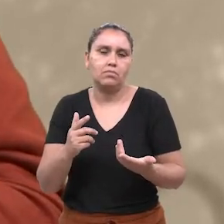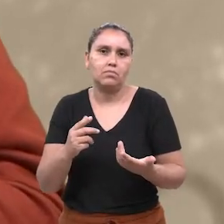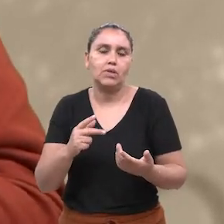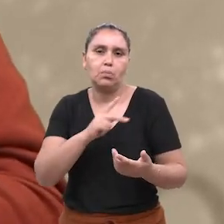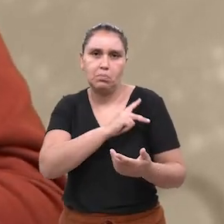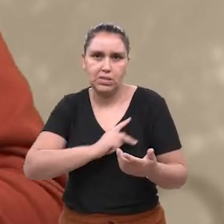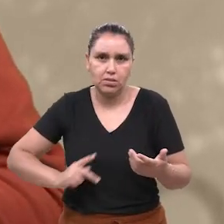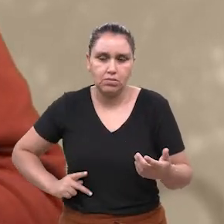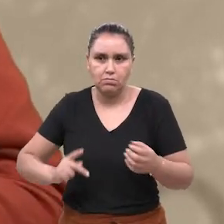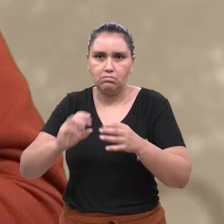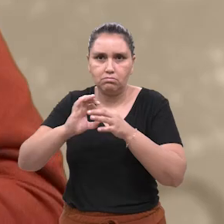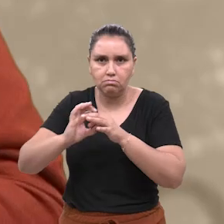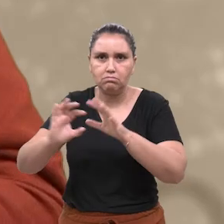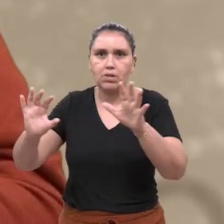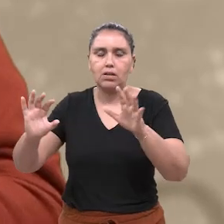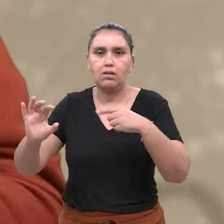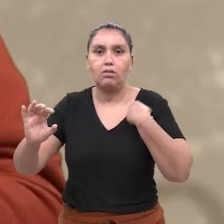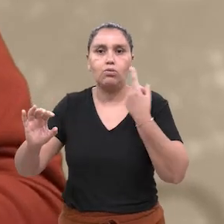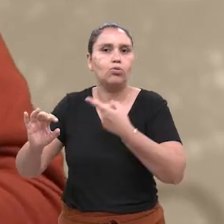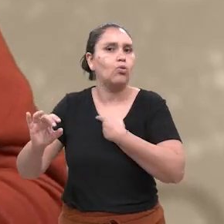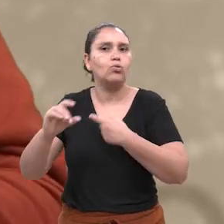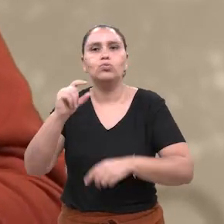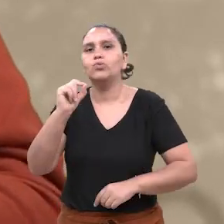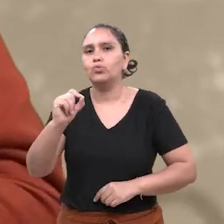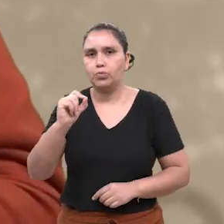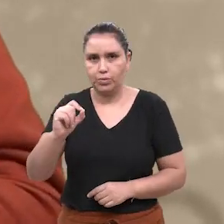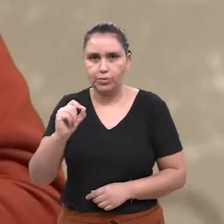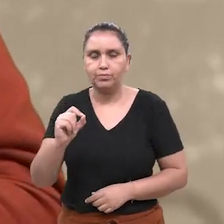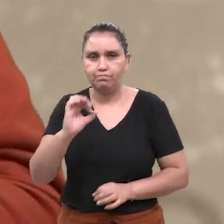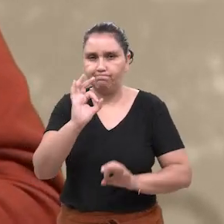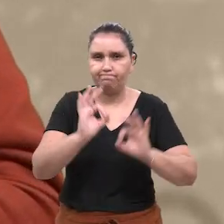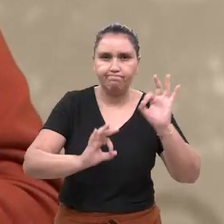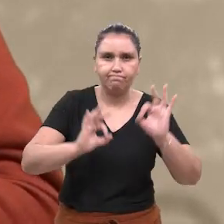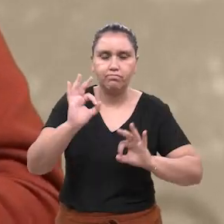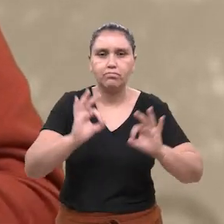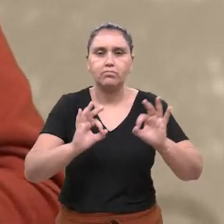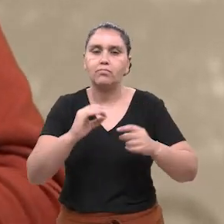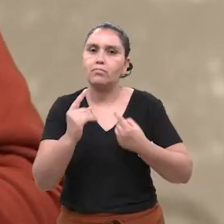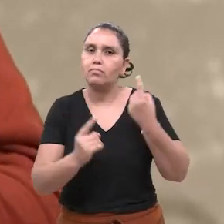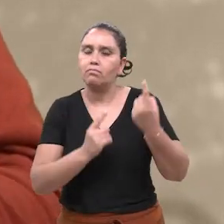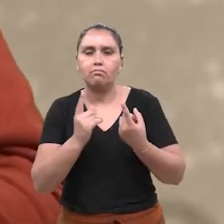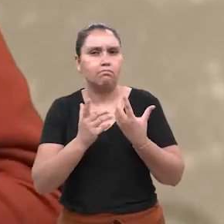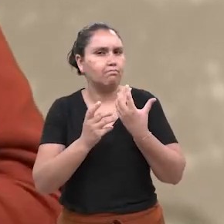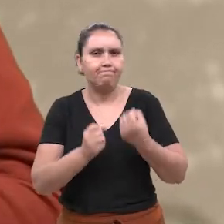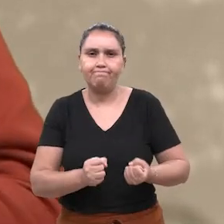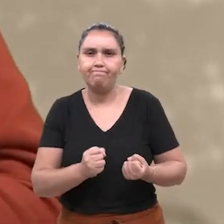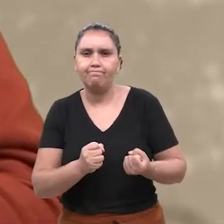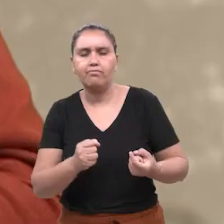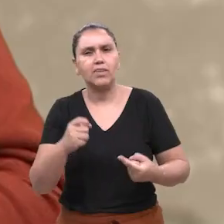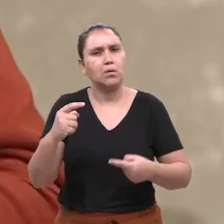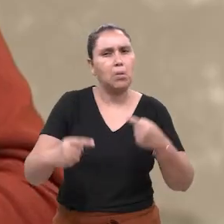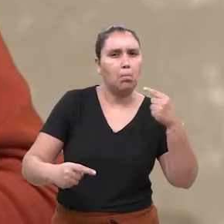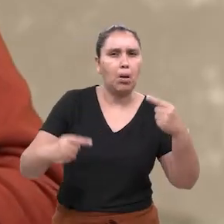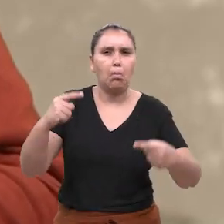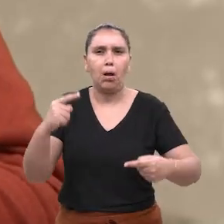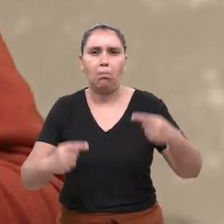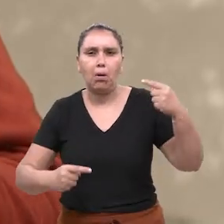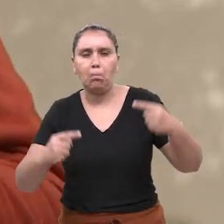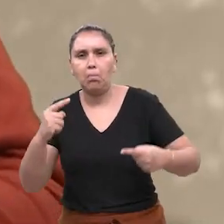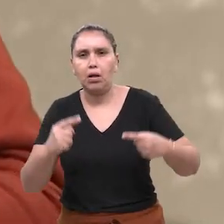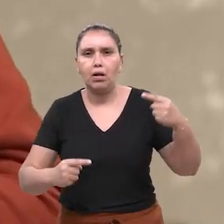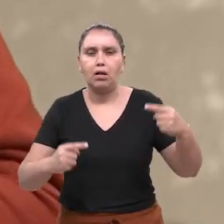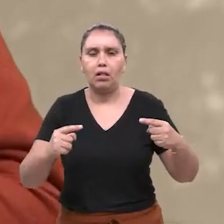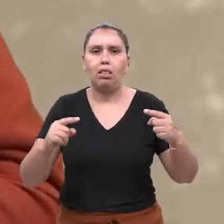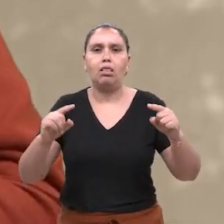disponibilizando para a população, nós, como presidente, tomamos uma decisão da qual houve divergência, né? Uma boa parte